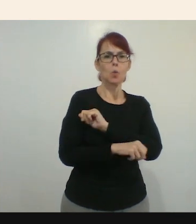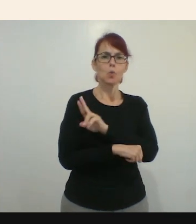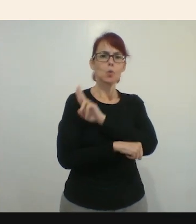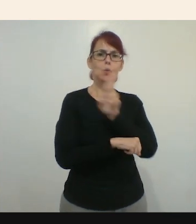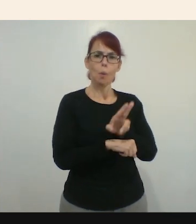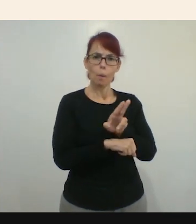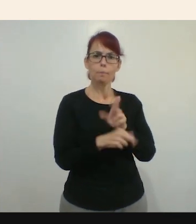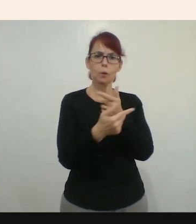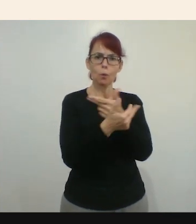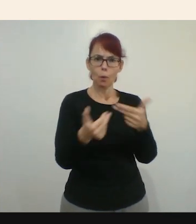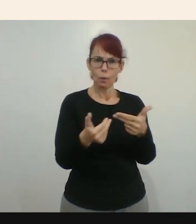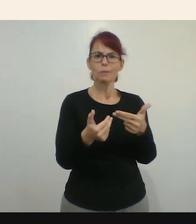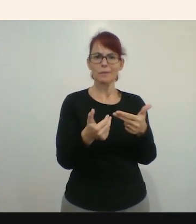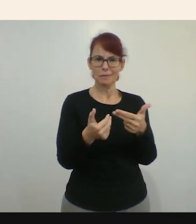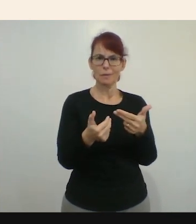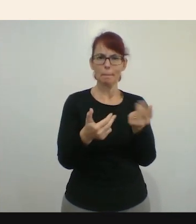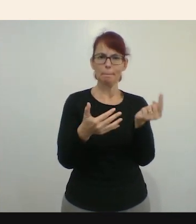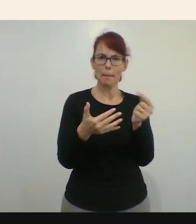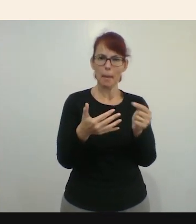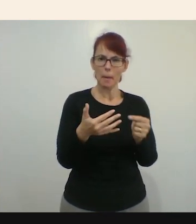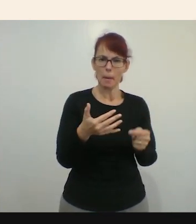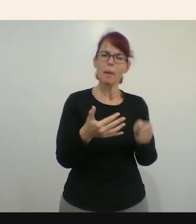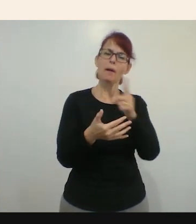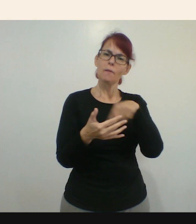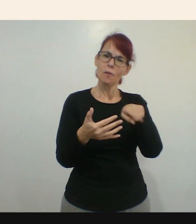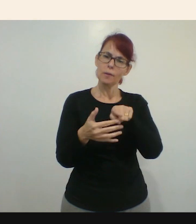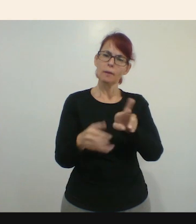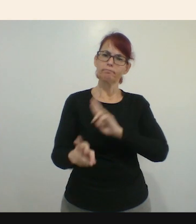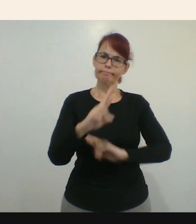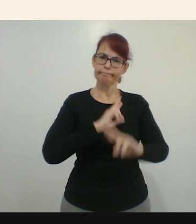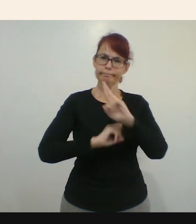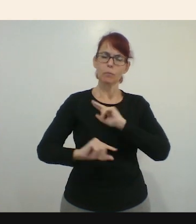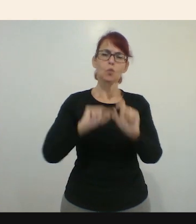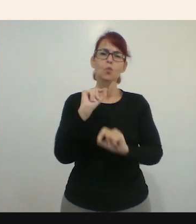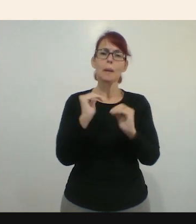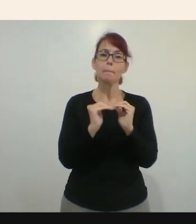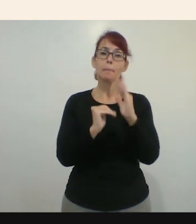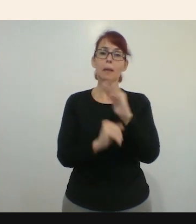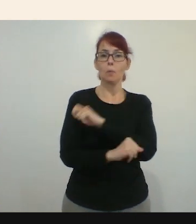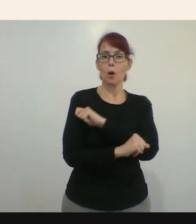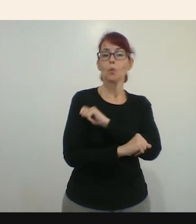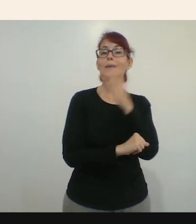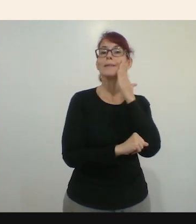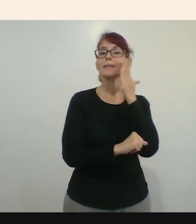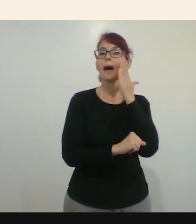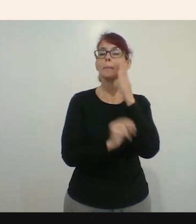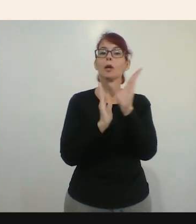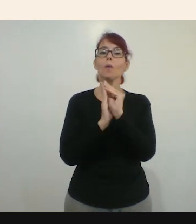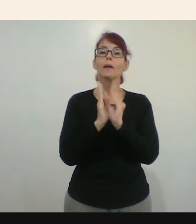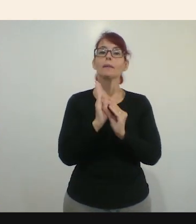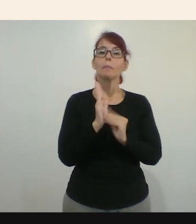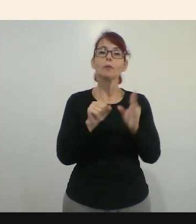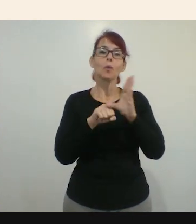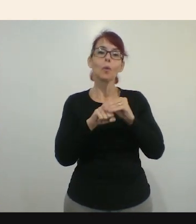identifique, que ele consiga nomear, que ele, enfim, coloque o que vocês esperam que, no mínimo, ele saia sabendo